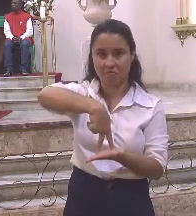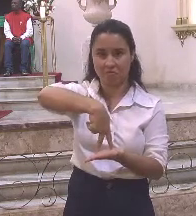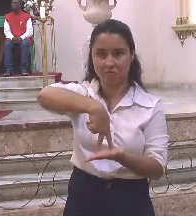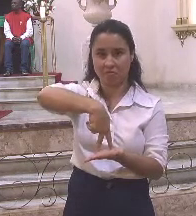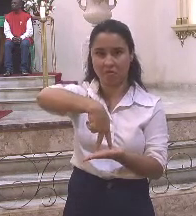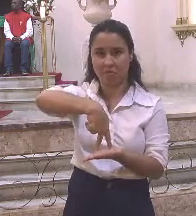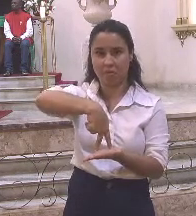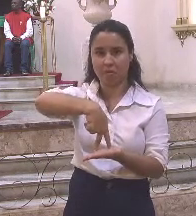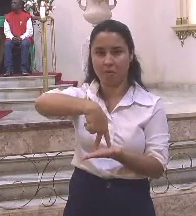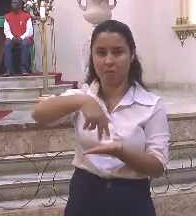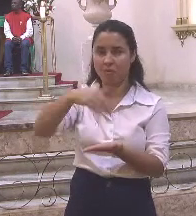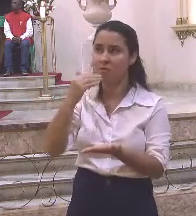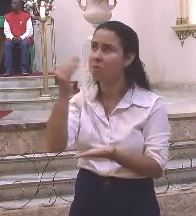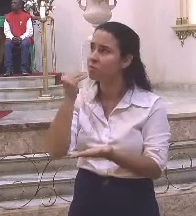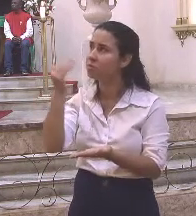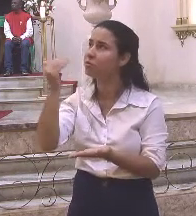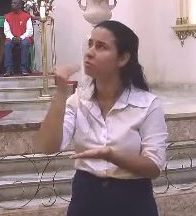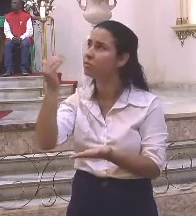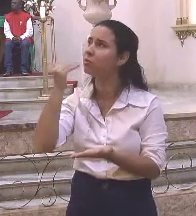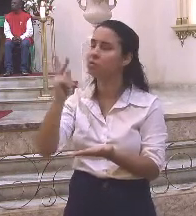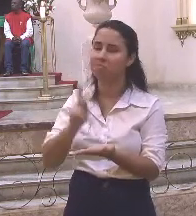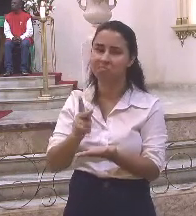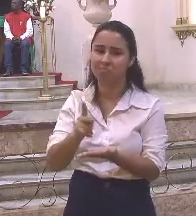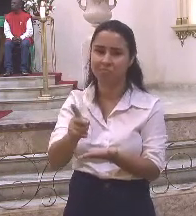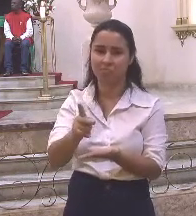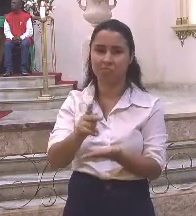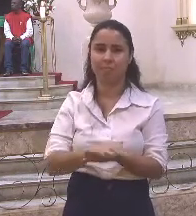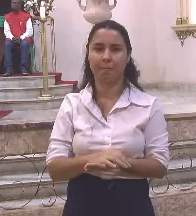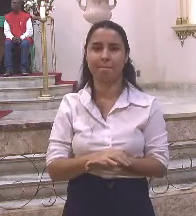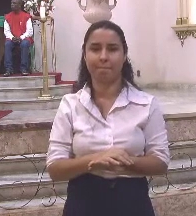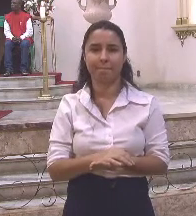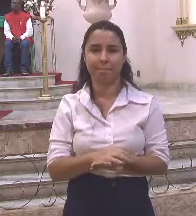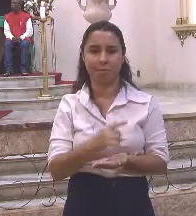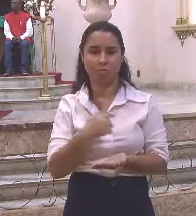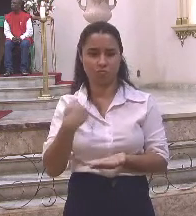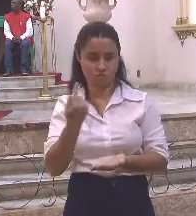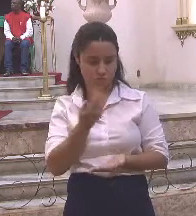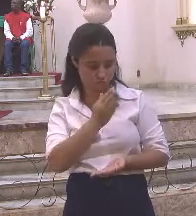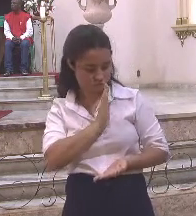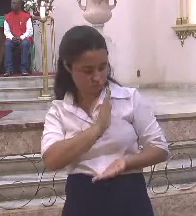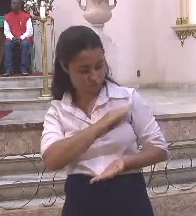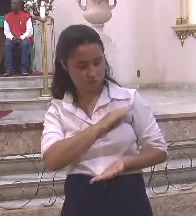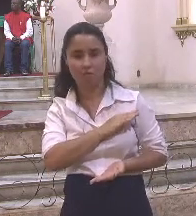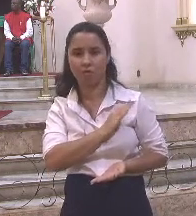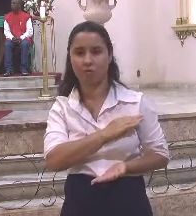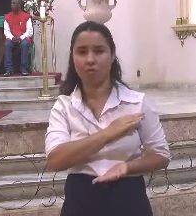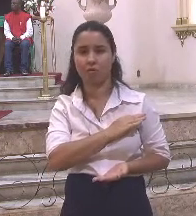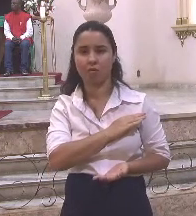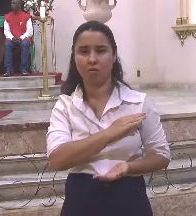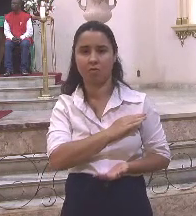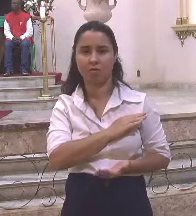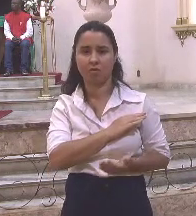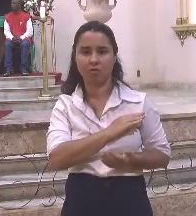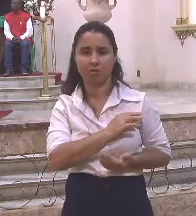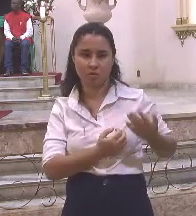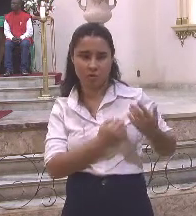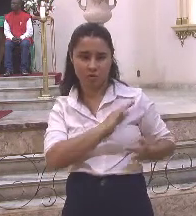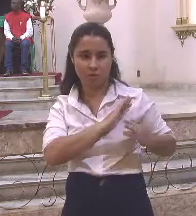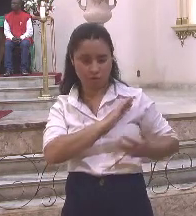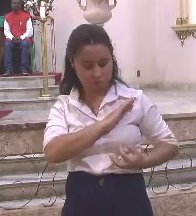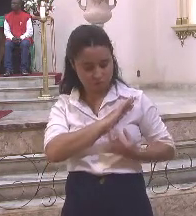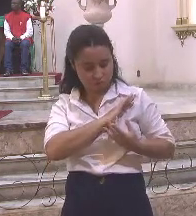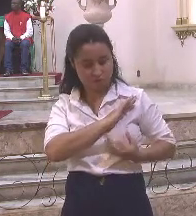uma prova de que realmente o nosso coração anseia ardentemente por aquilo